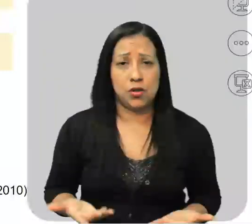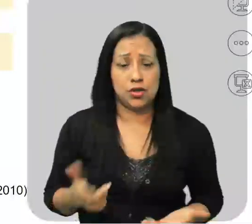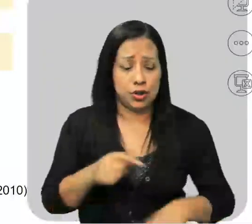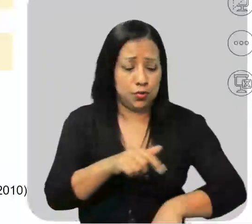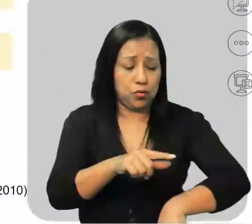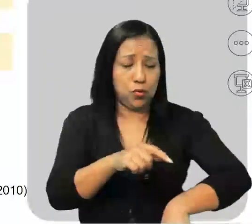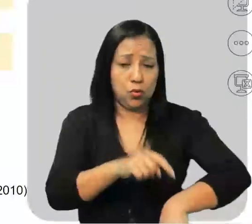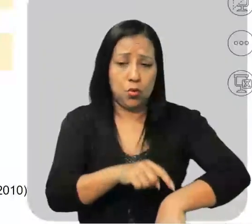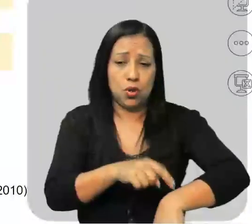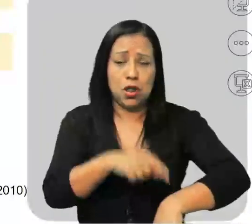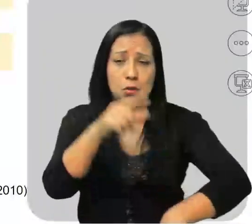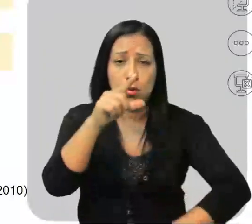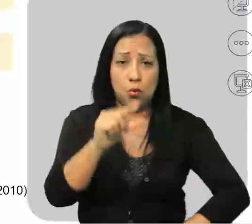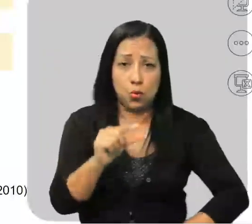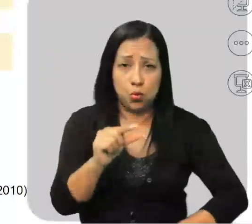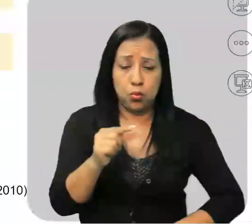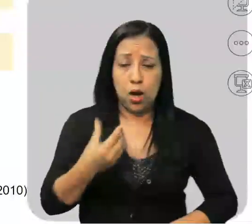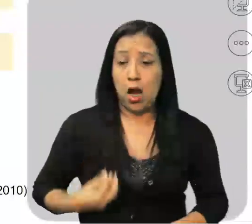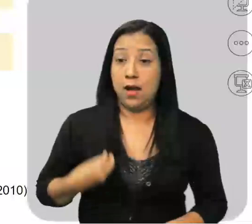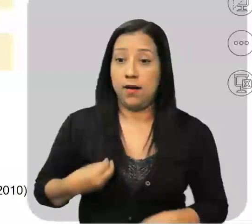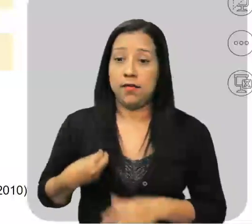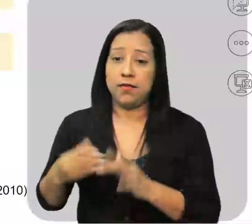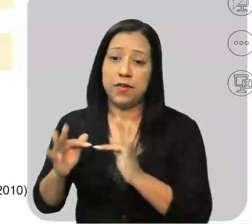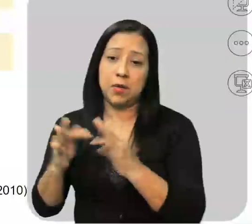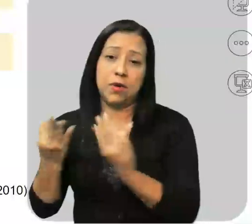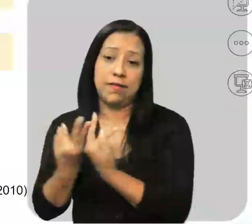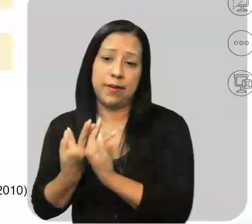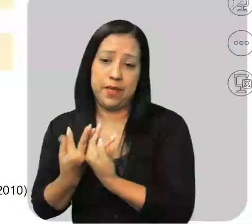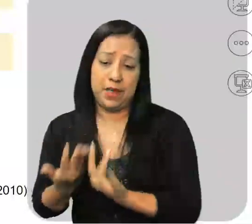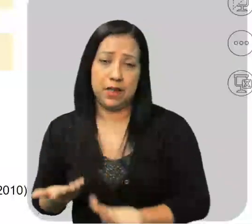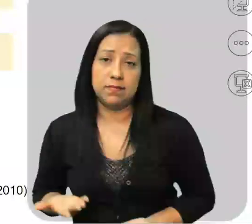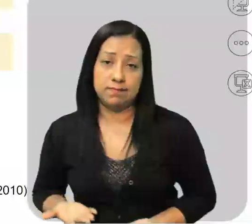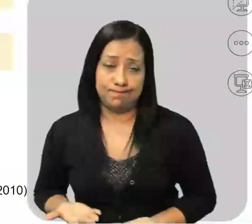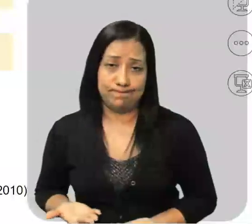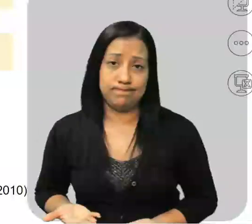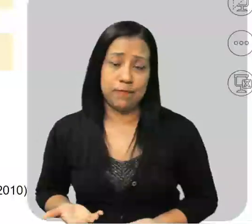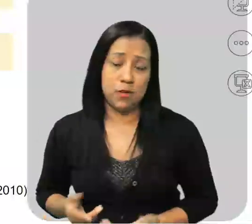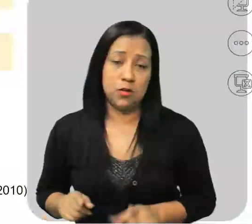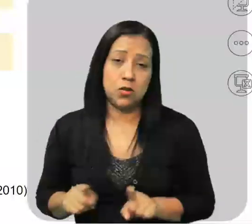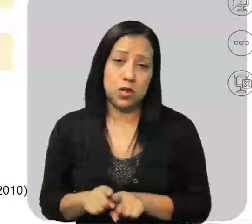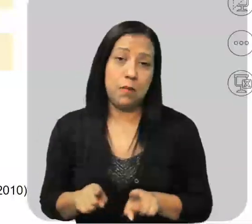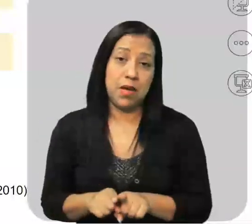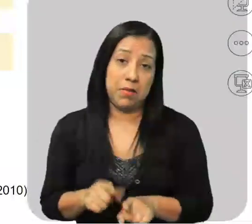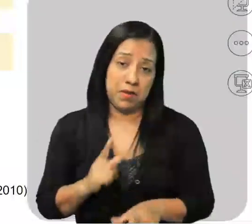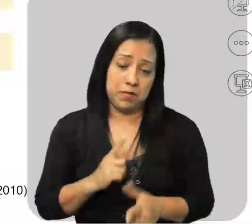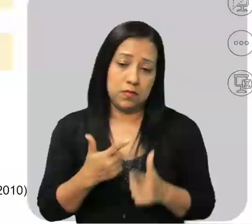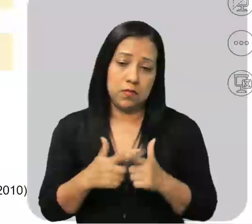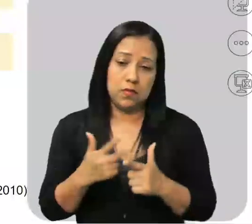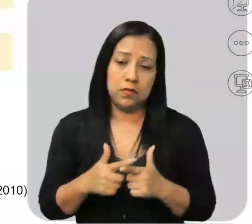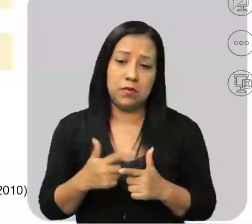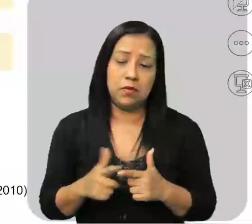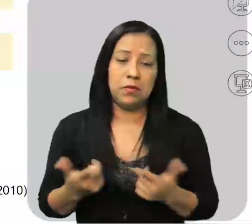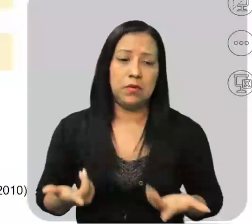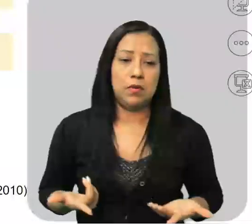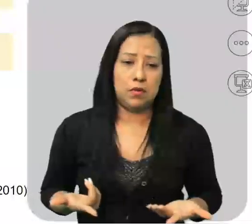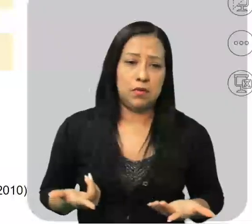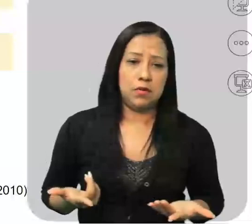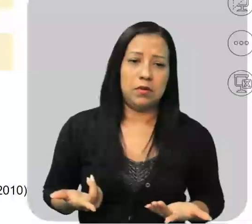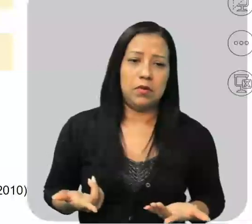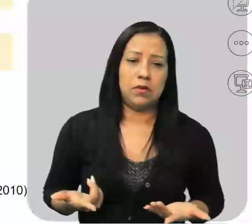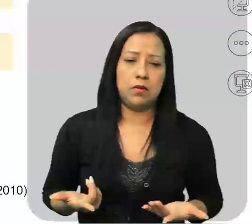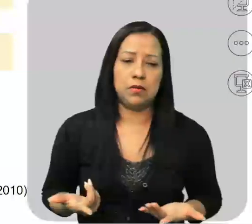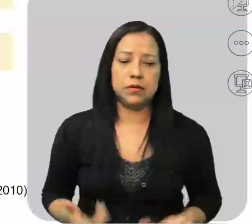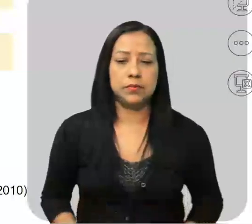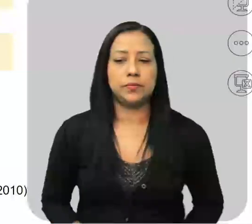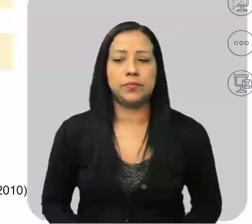e pode ocasionar uma redução do tempo destinado à convivência familiar e social, ao estudo e ao lazer. Falamos isso no começo,